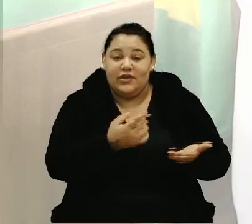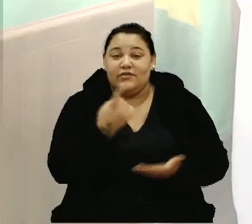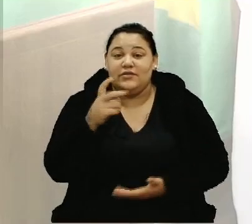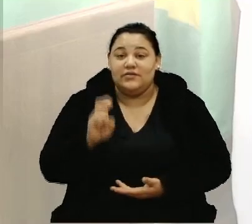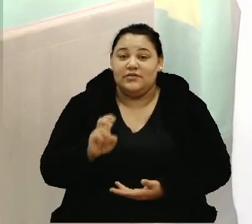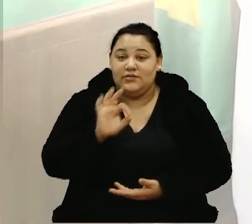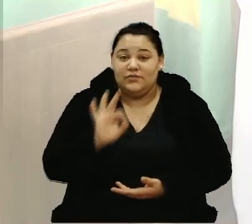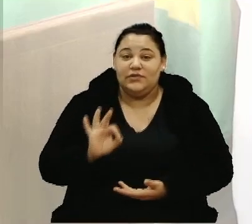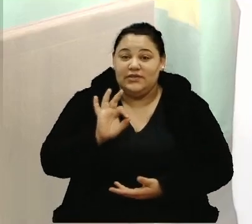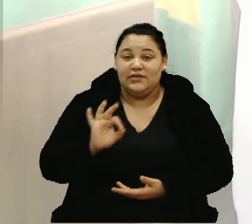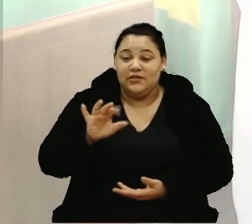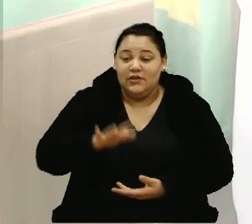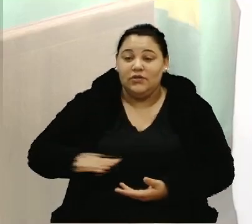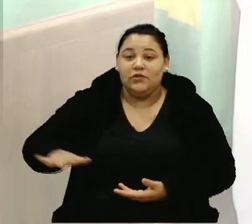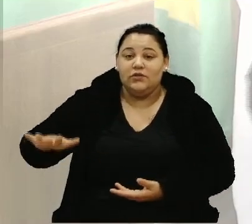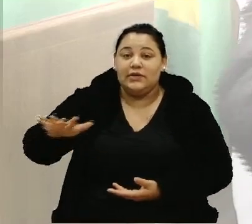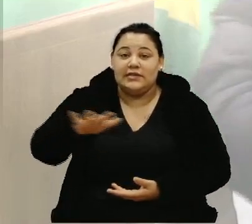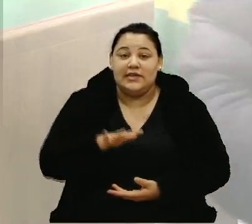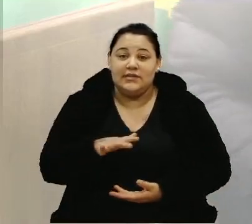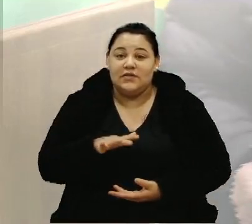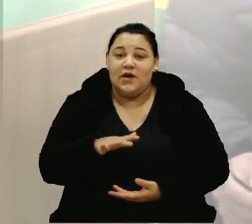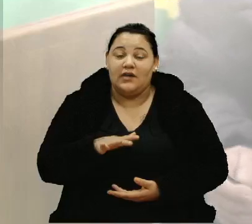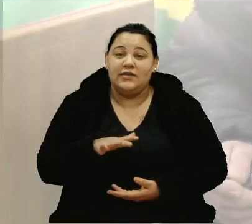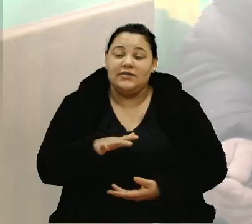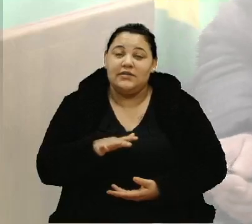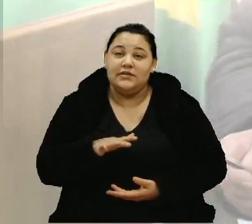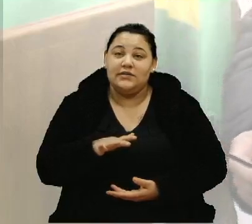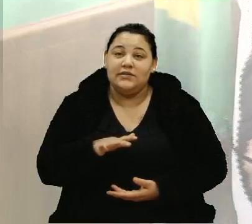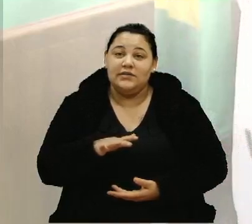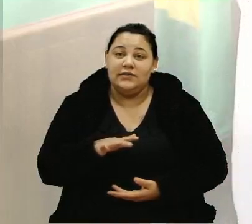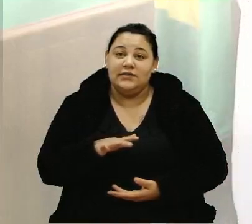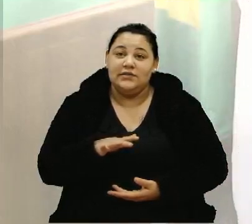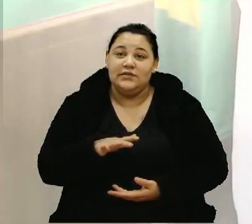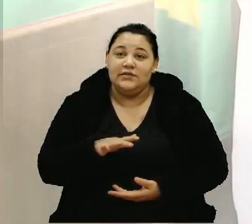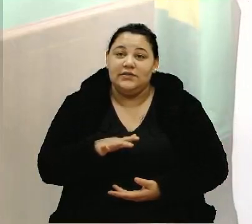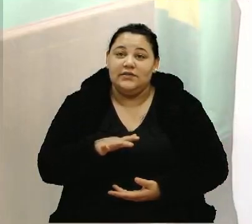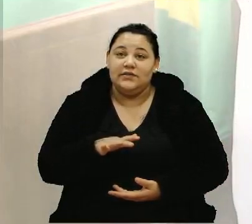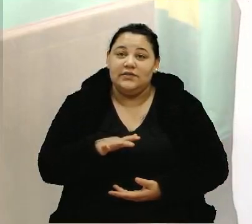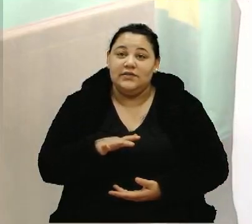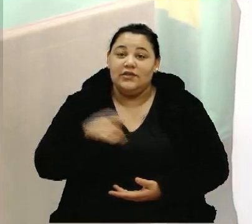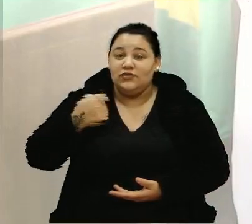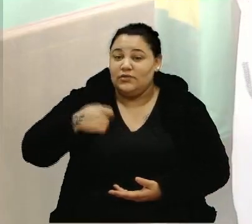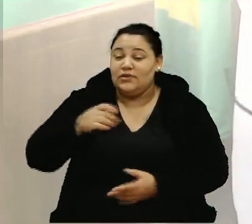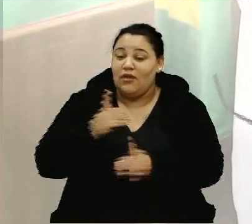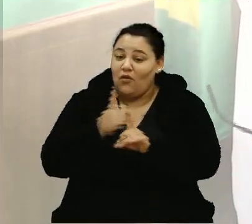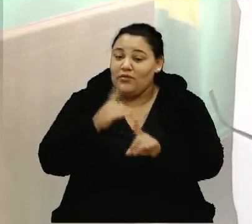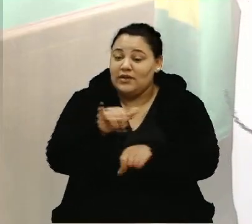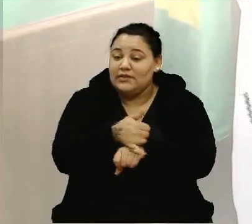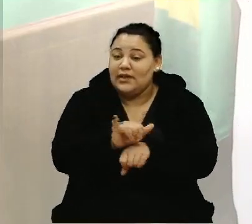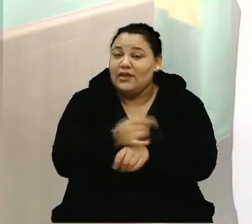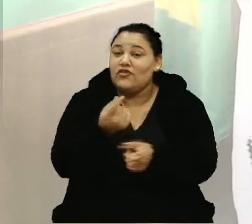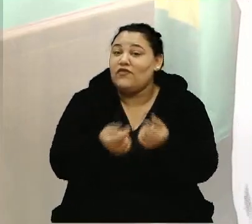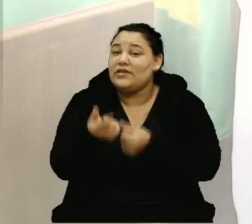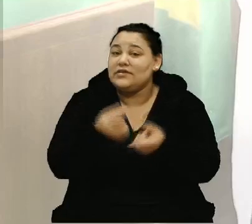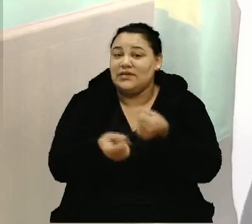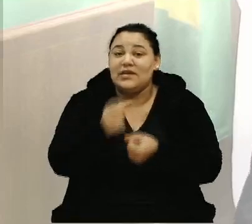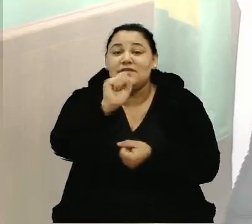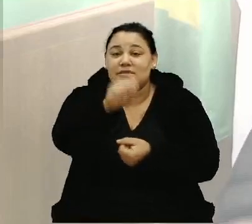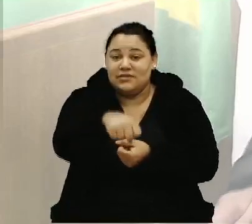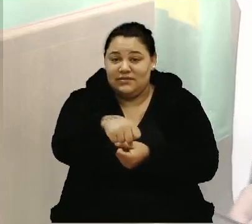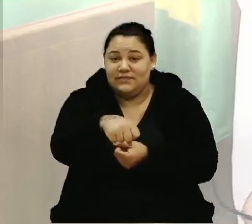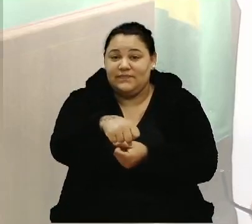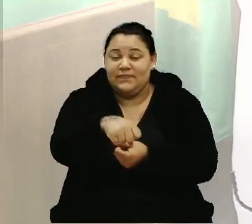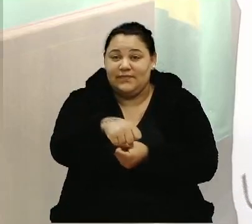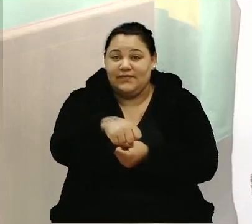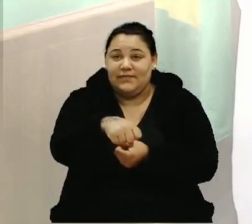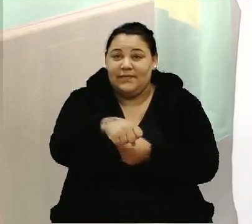de áreas públicas não deram e que deve para o município. Porque nós temos que buscar saídas financeiras e está